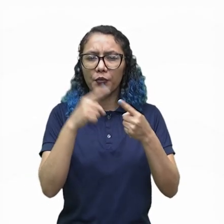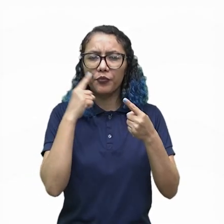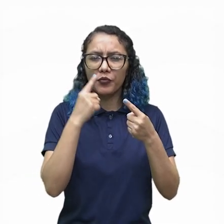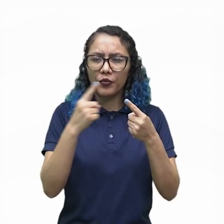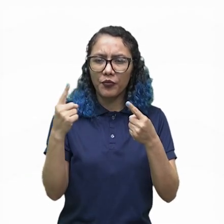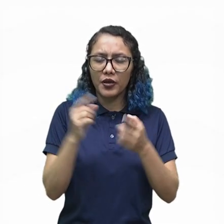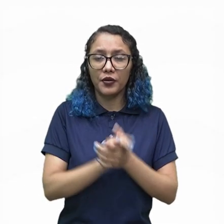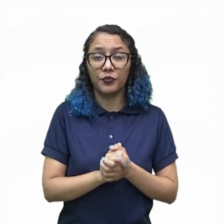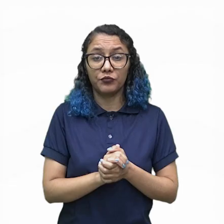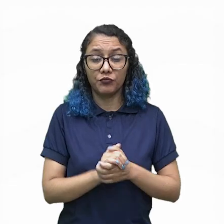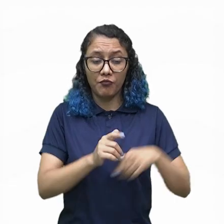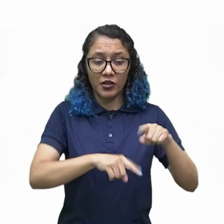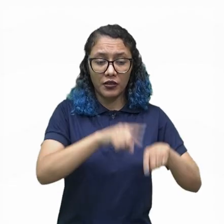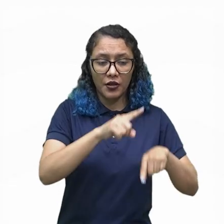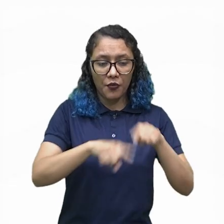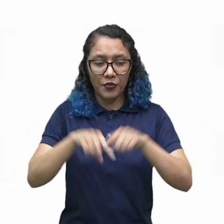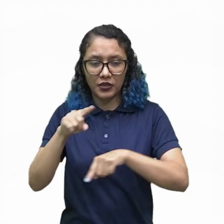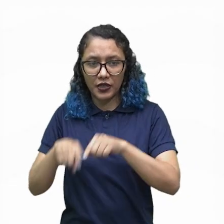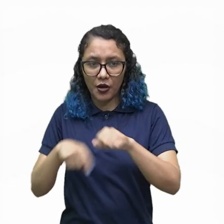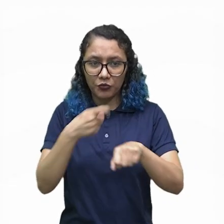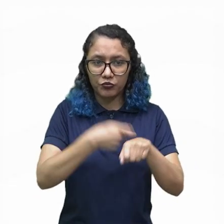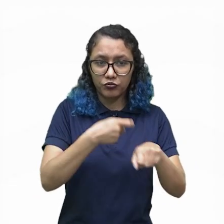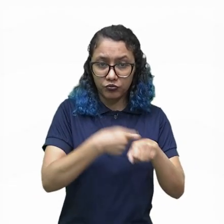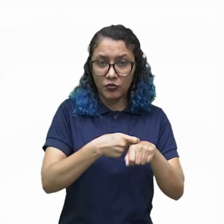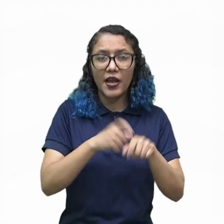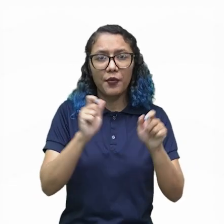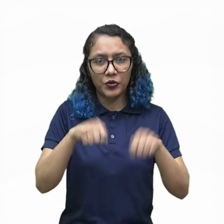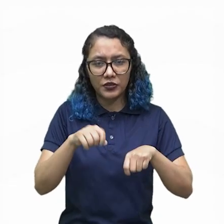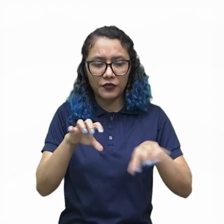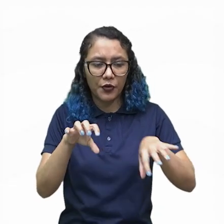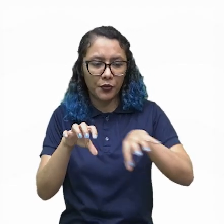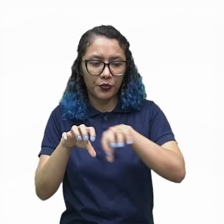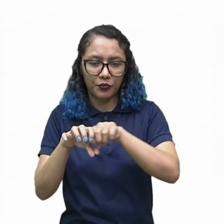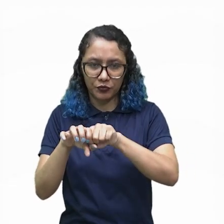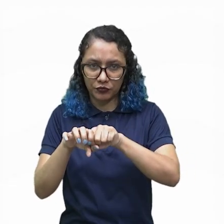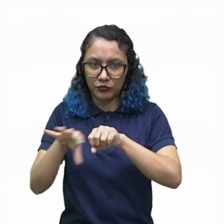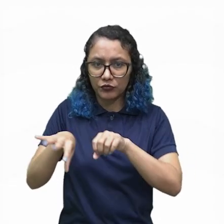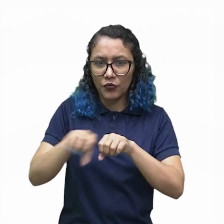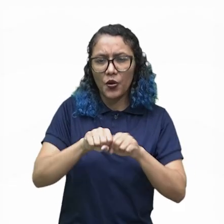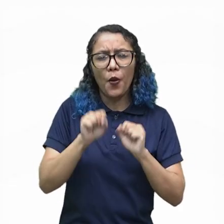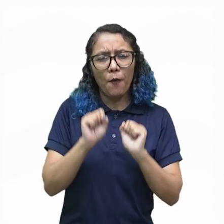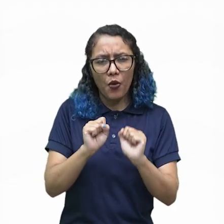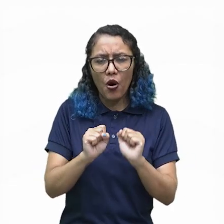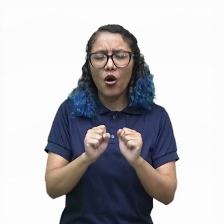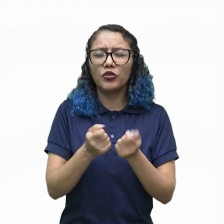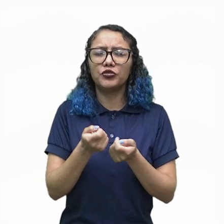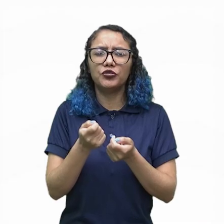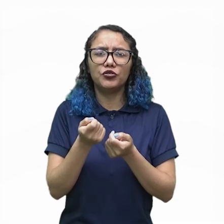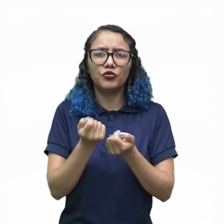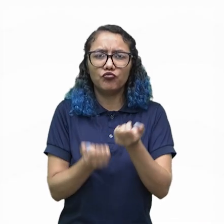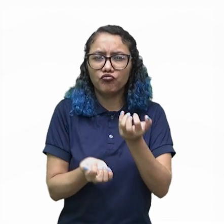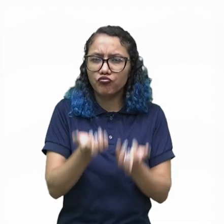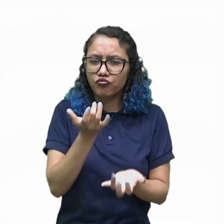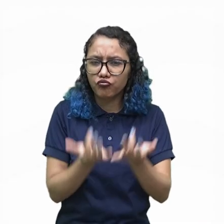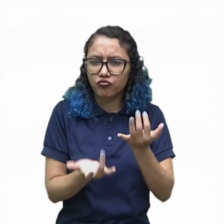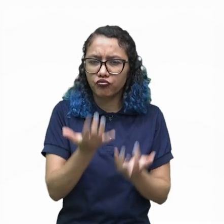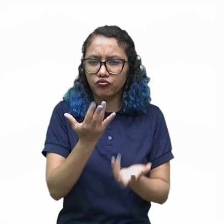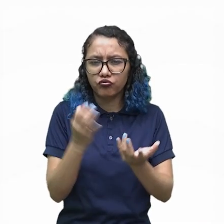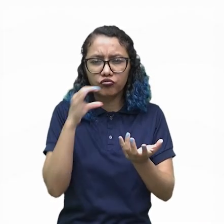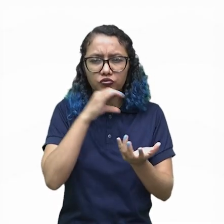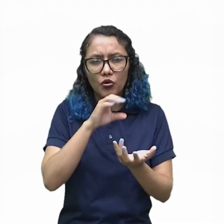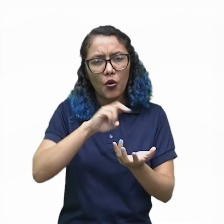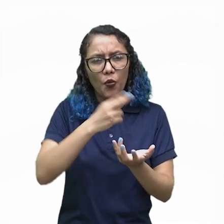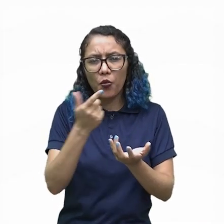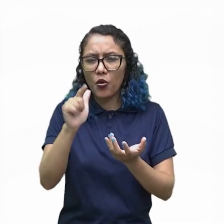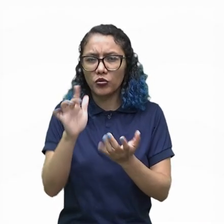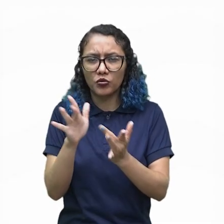meio de corpos sólidos que aquecem, seja pelo calor do fogo ou então pelo contato com outro mais